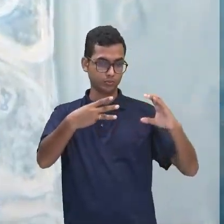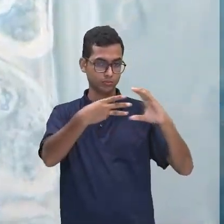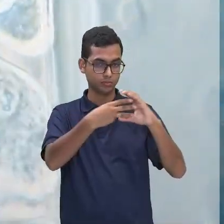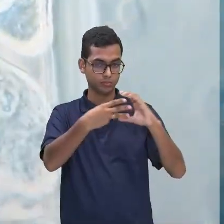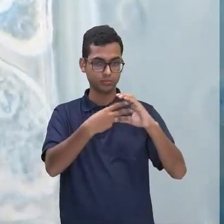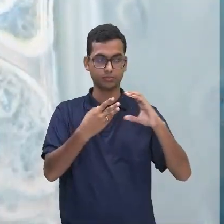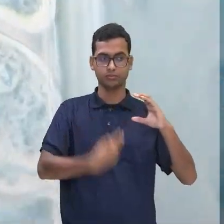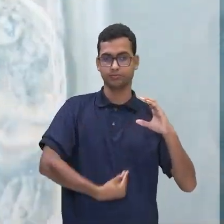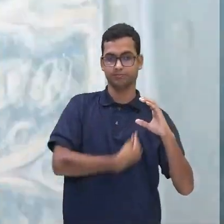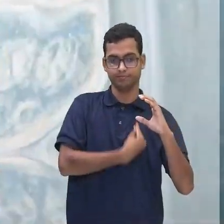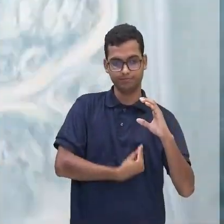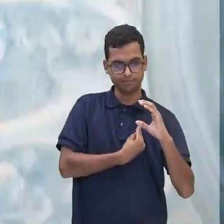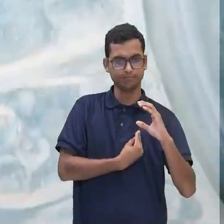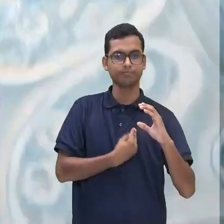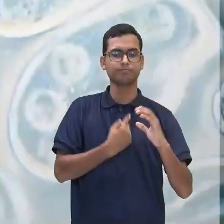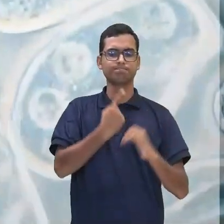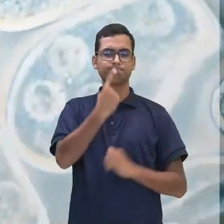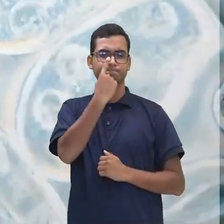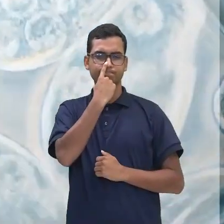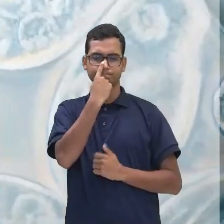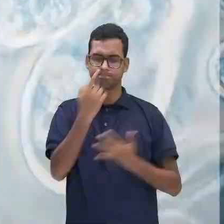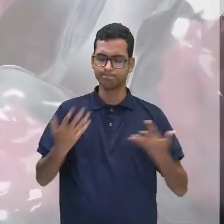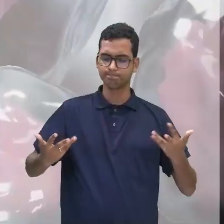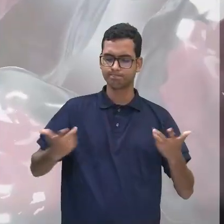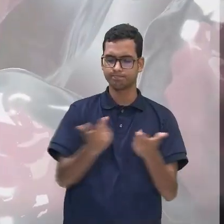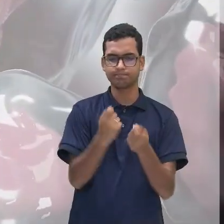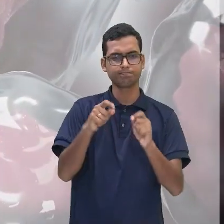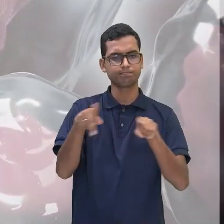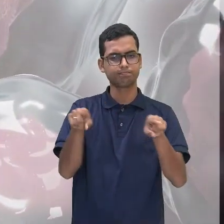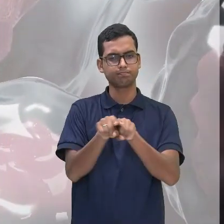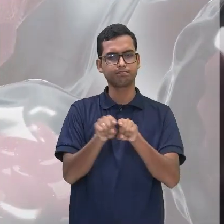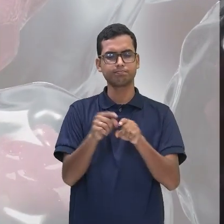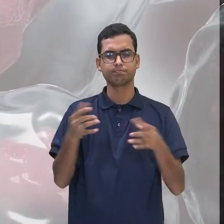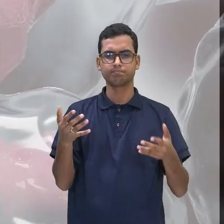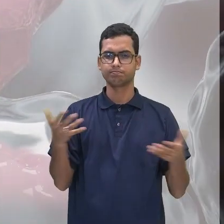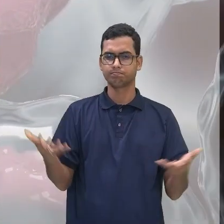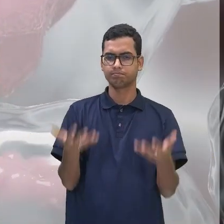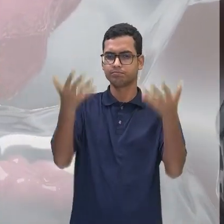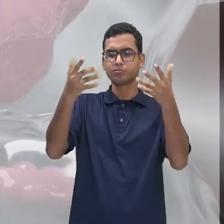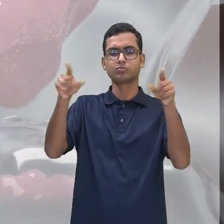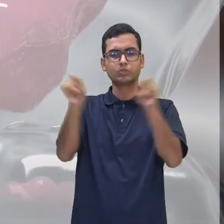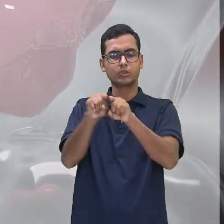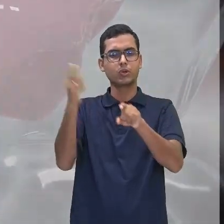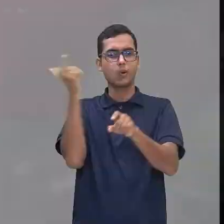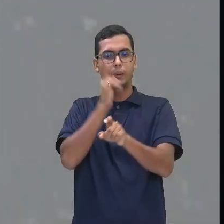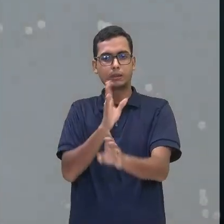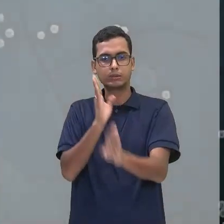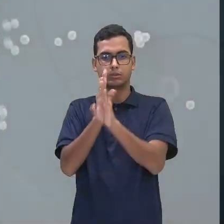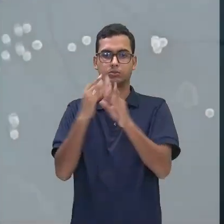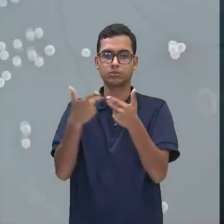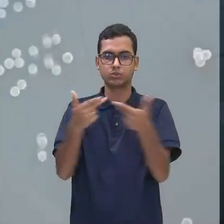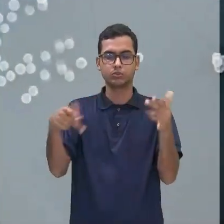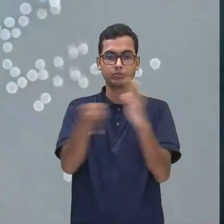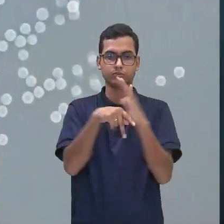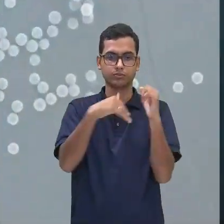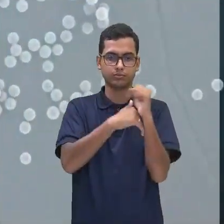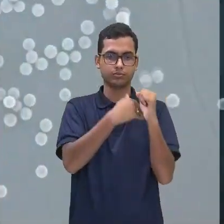vida em sua forma mais íntima e majestosa. Juntos, desvendando os segredos da vida.